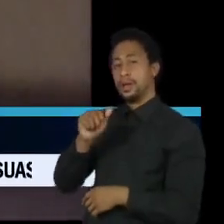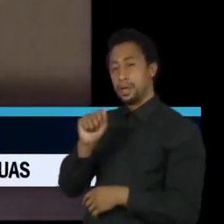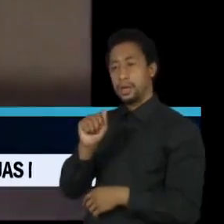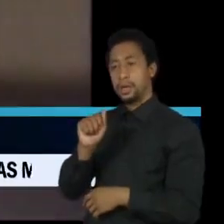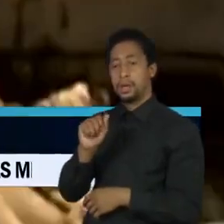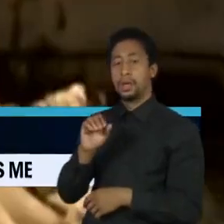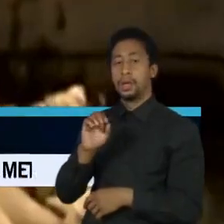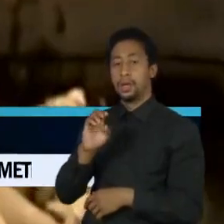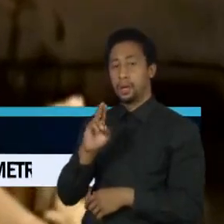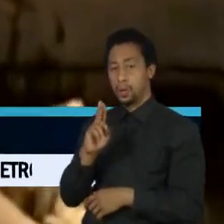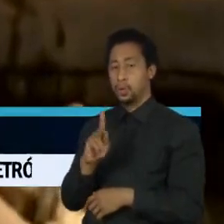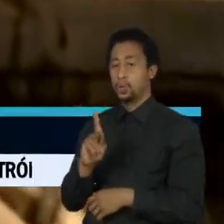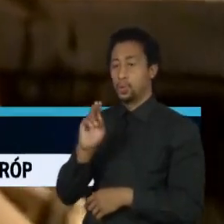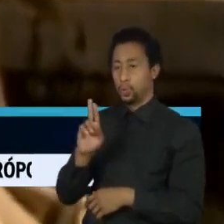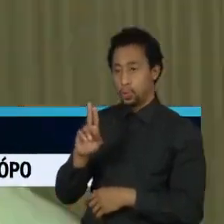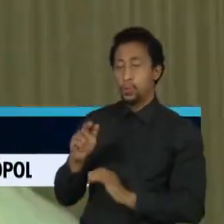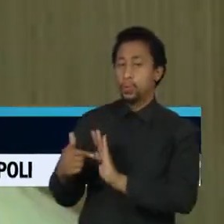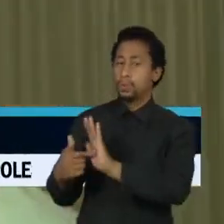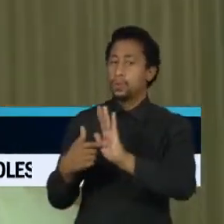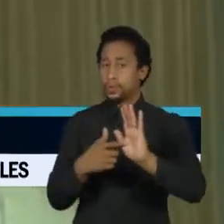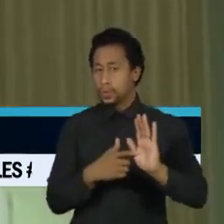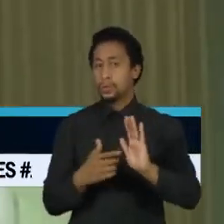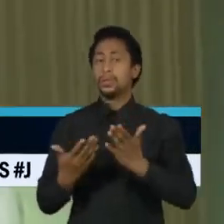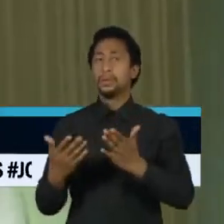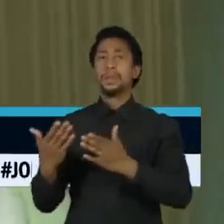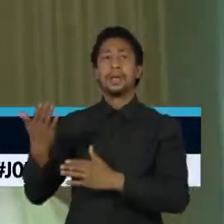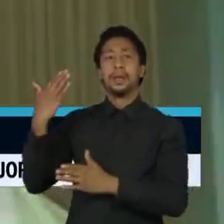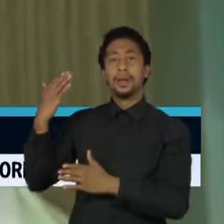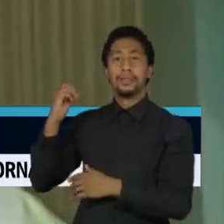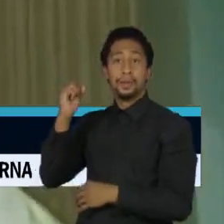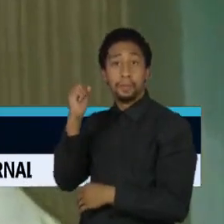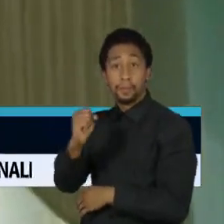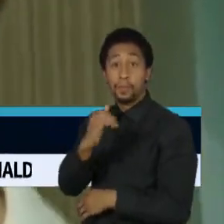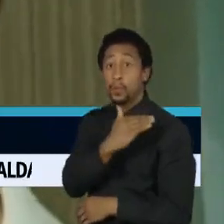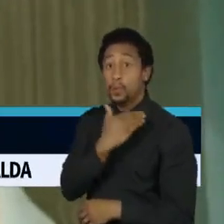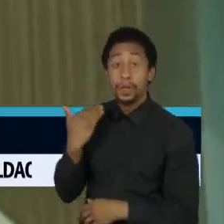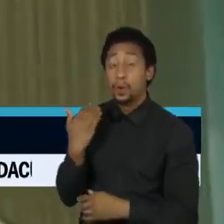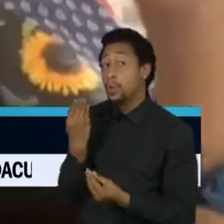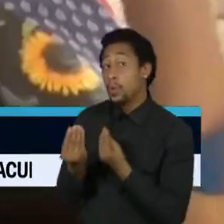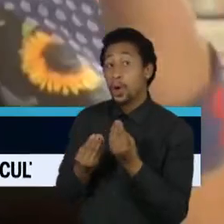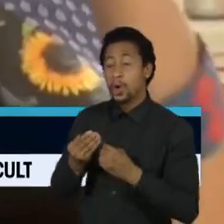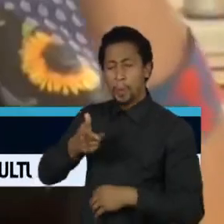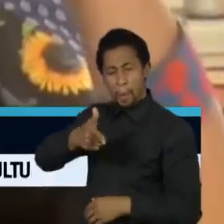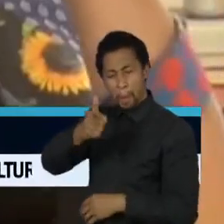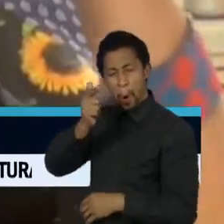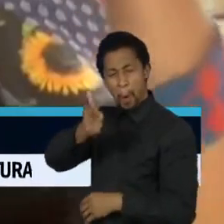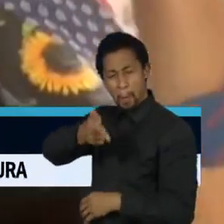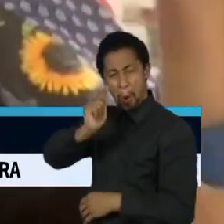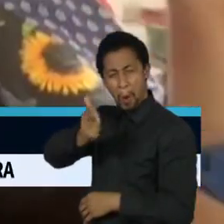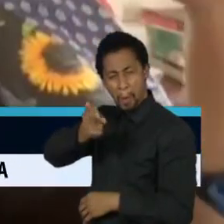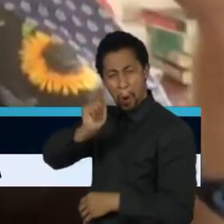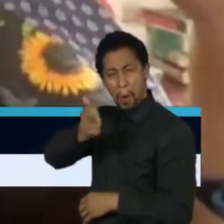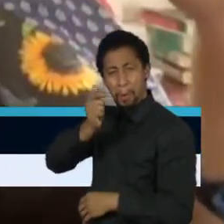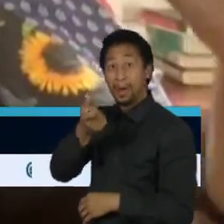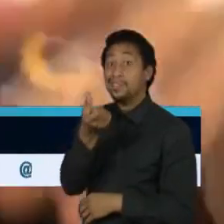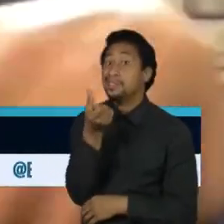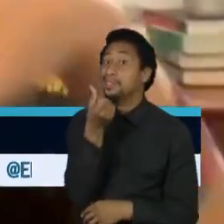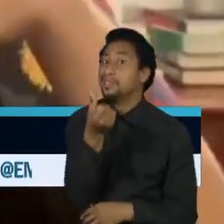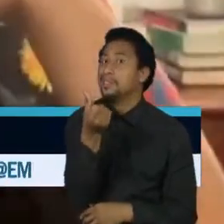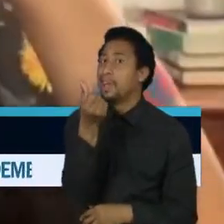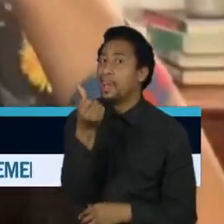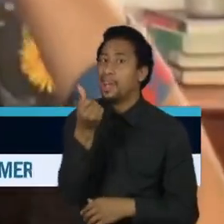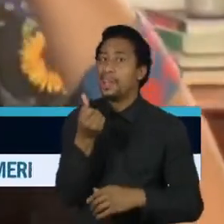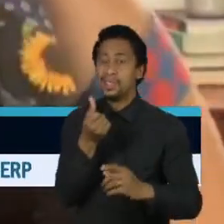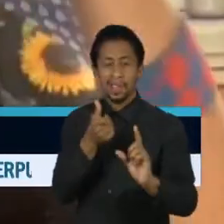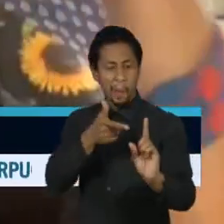a missionária estadunidense Dorothy Stang, em 2005, né, com 6 tiros. Como as pessoas que lutam pela